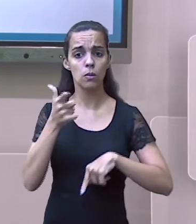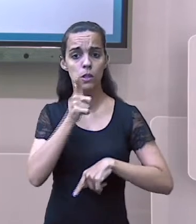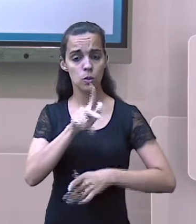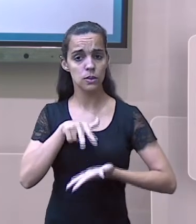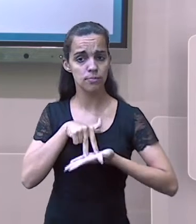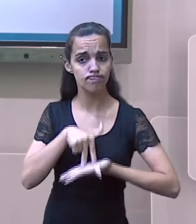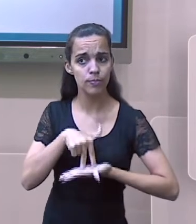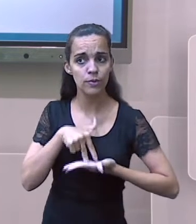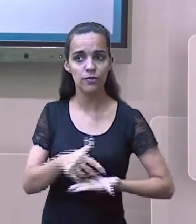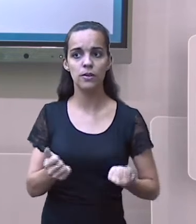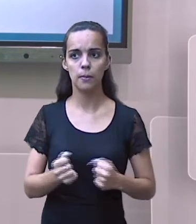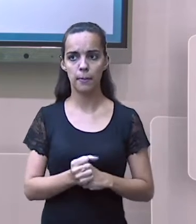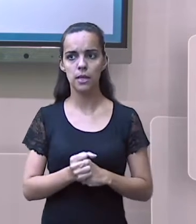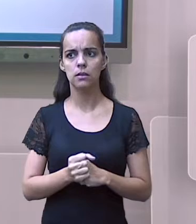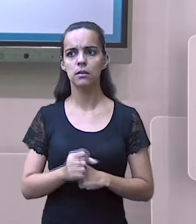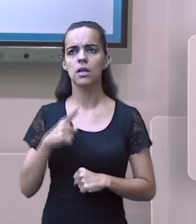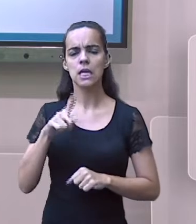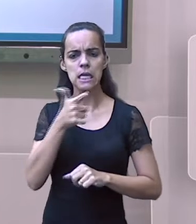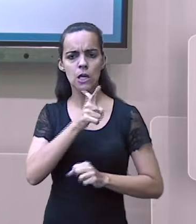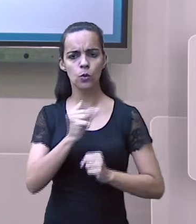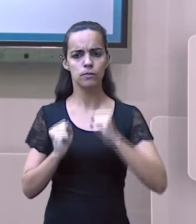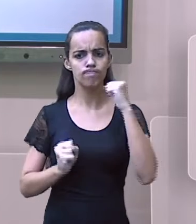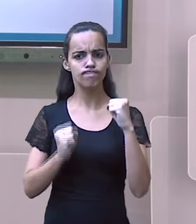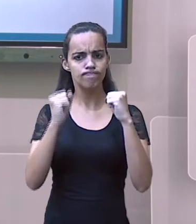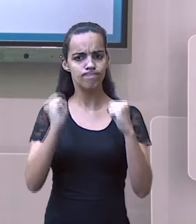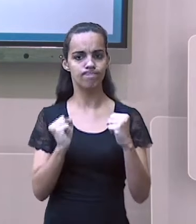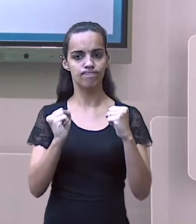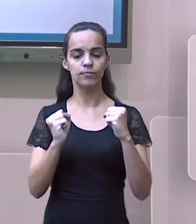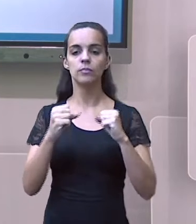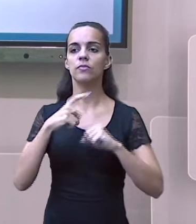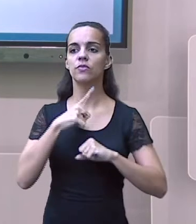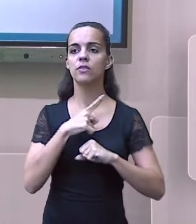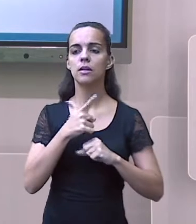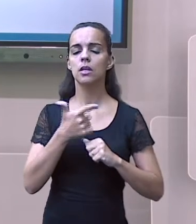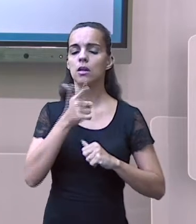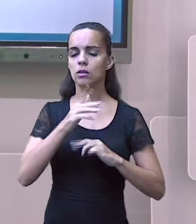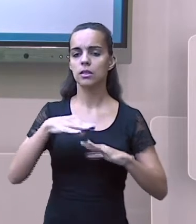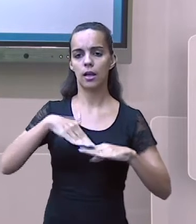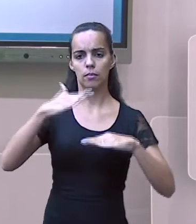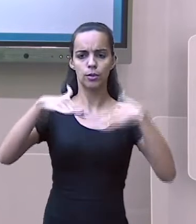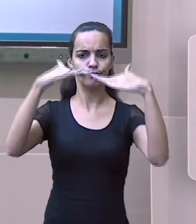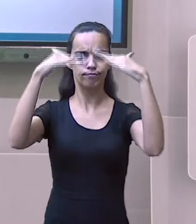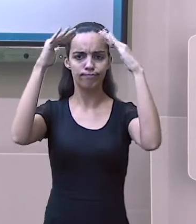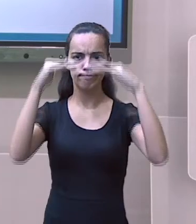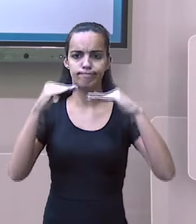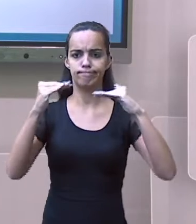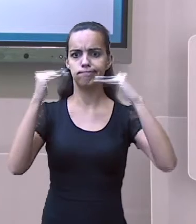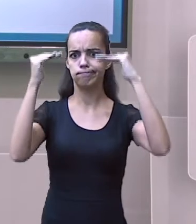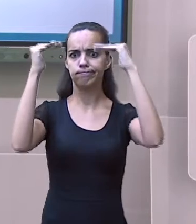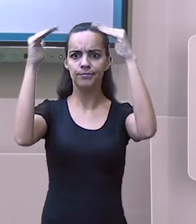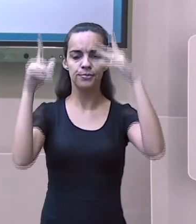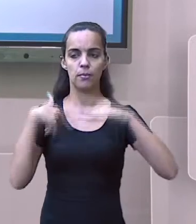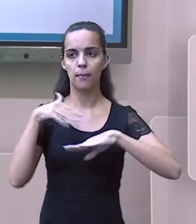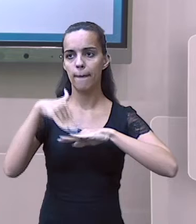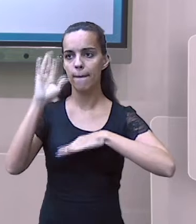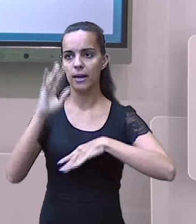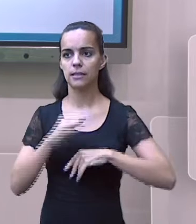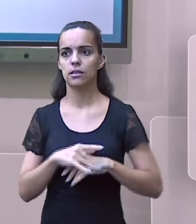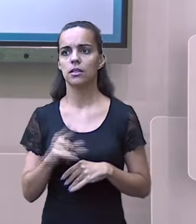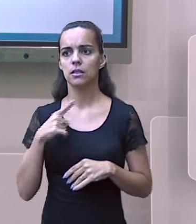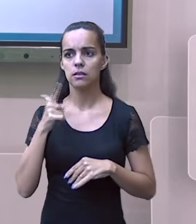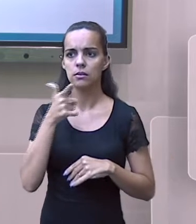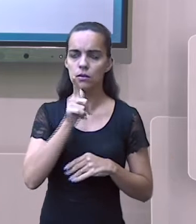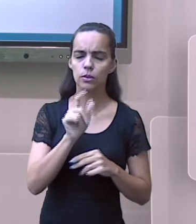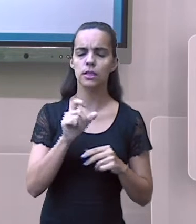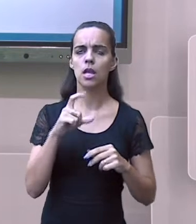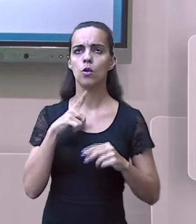essas casas elas suportem, toda essa condição aqui, tá? Tem uma arquitetura própria para que haja